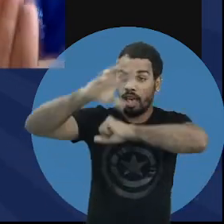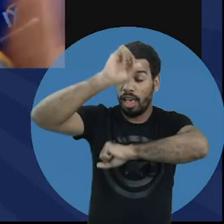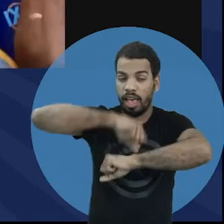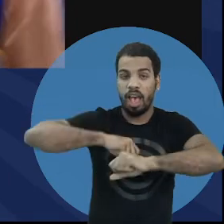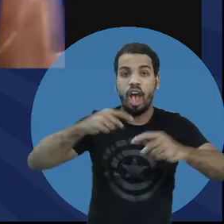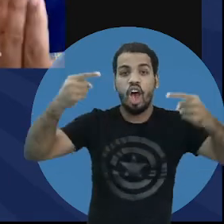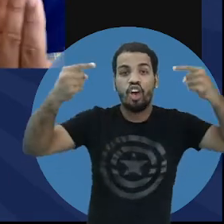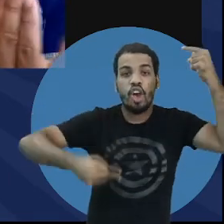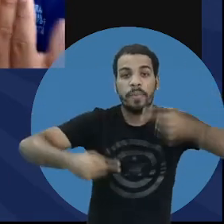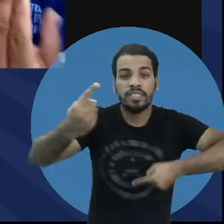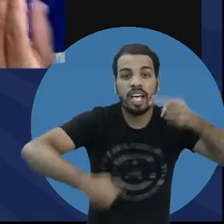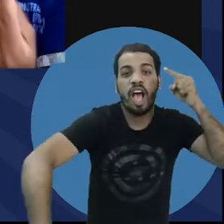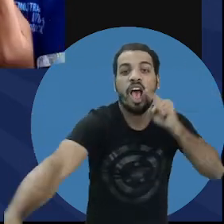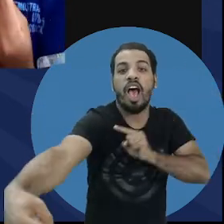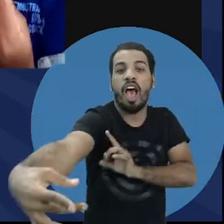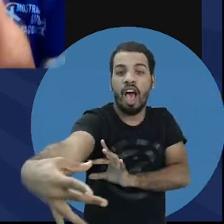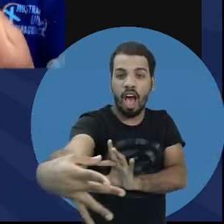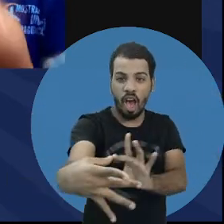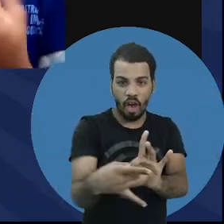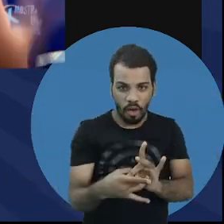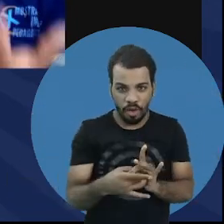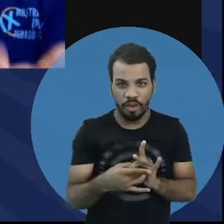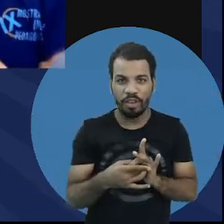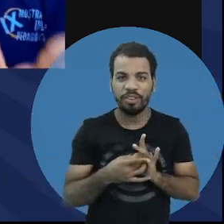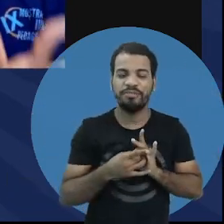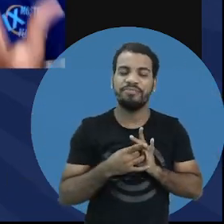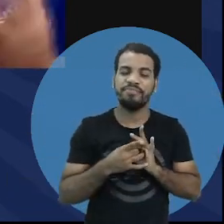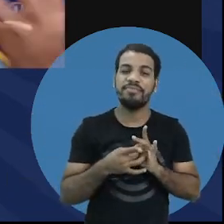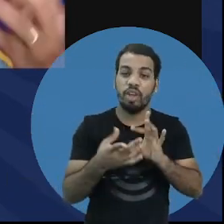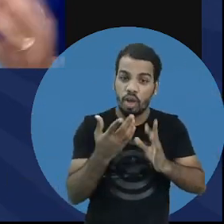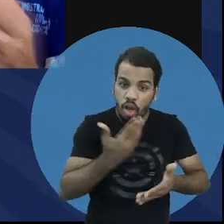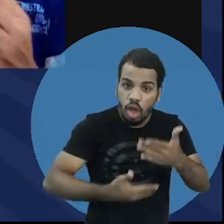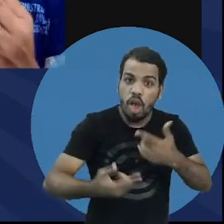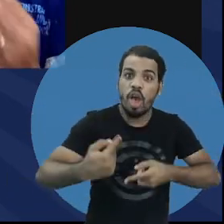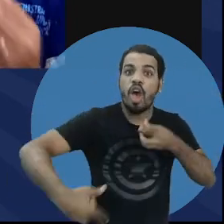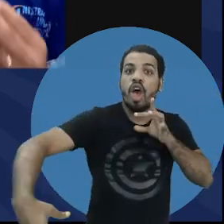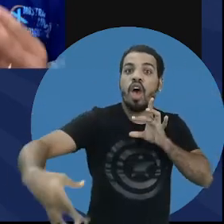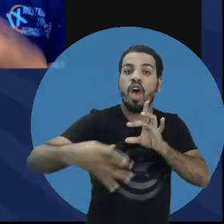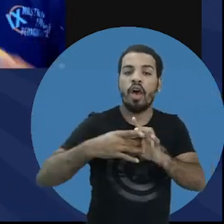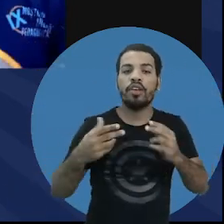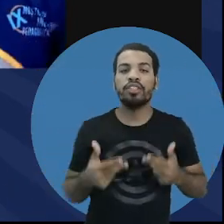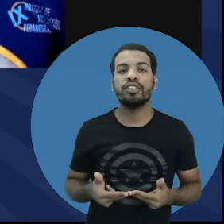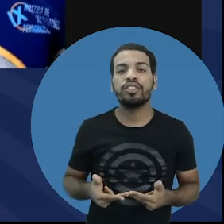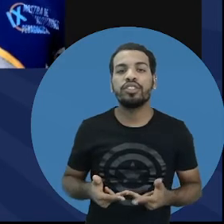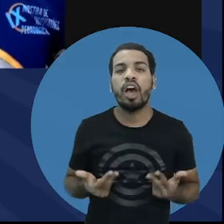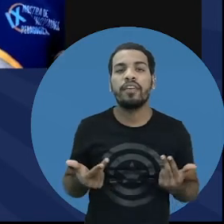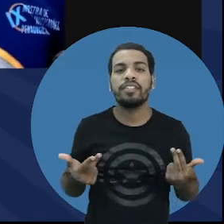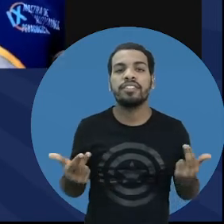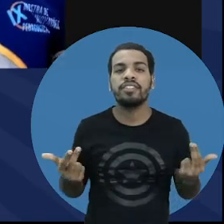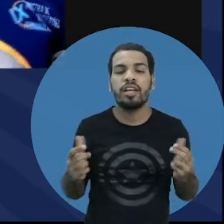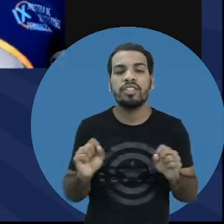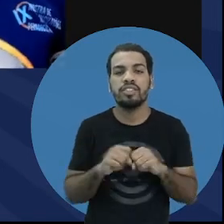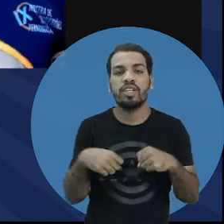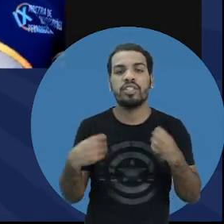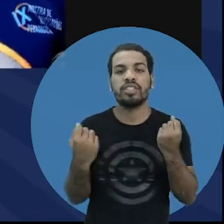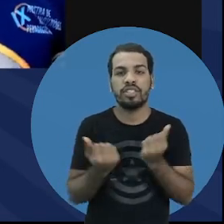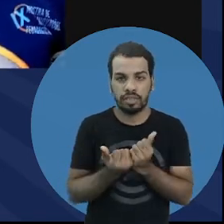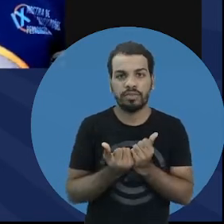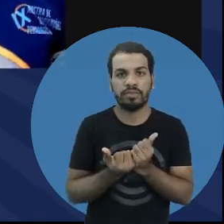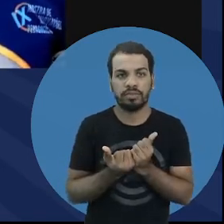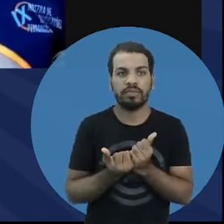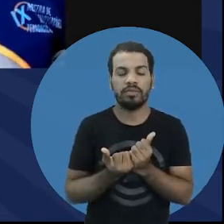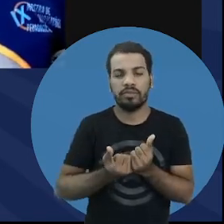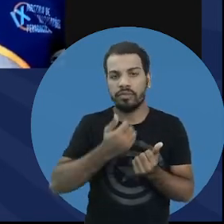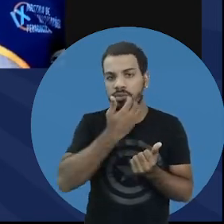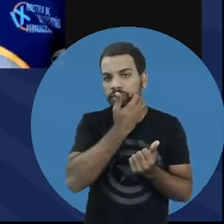cooperação. E essa cooperação ela vai trazendo inovação, ela vai trazendo uma relevância para a sociedade, e não só para o